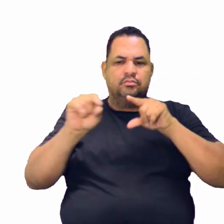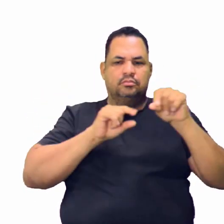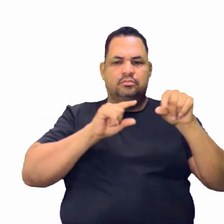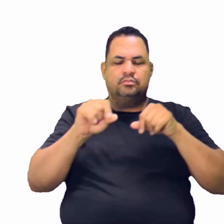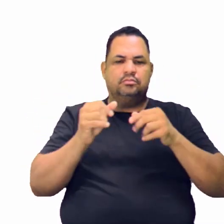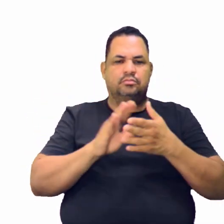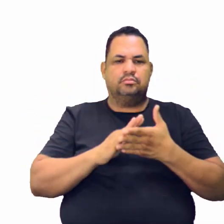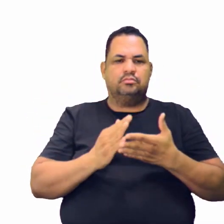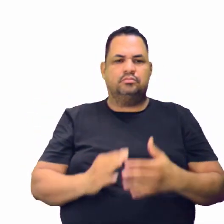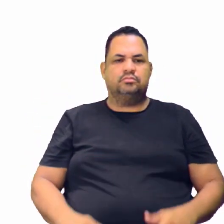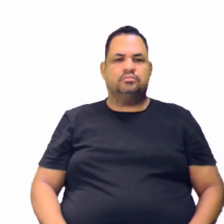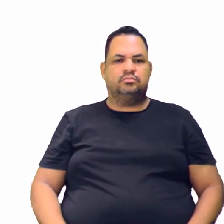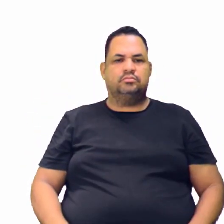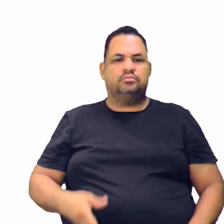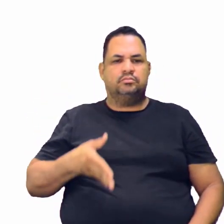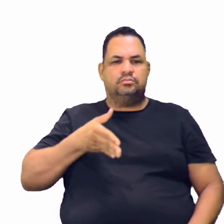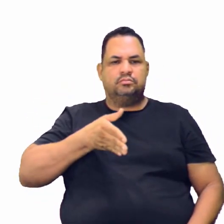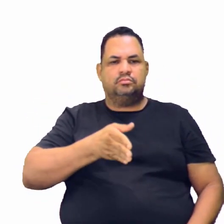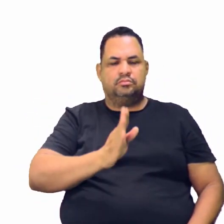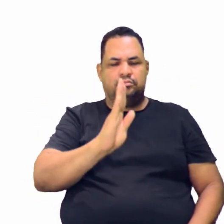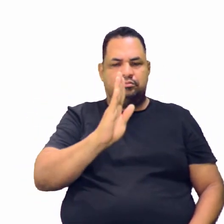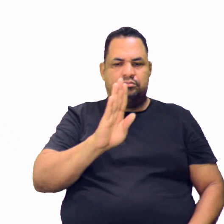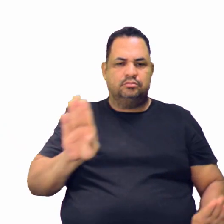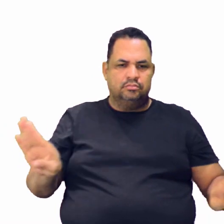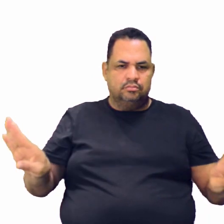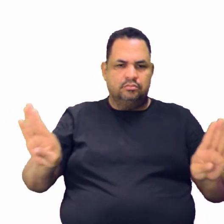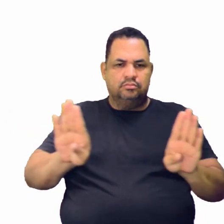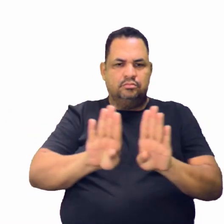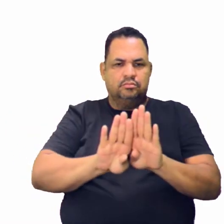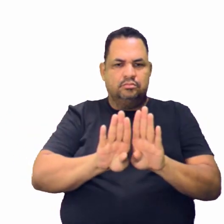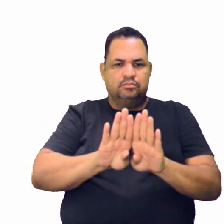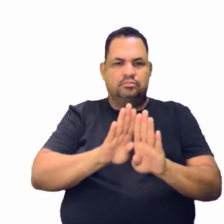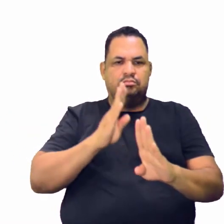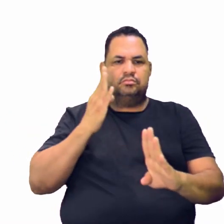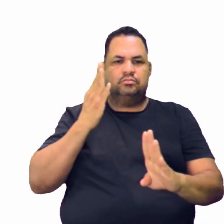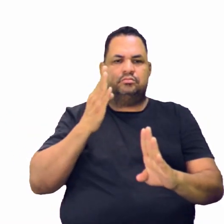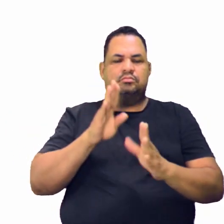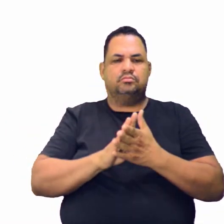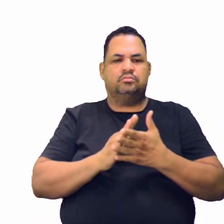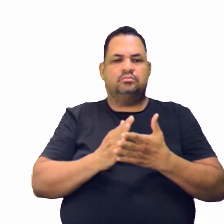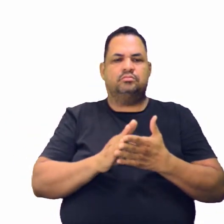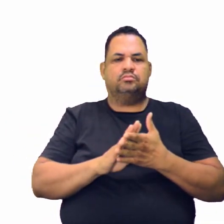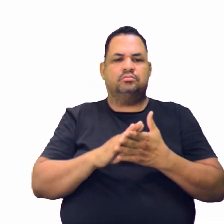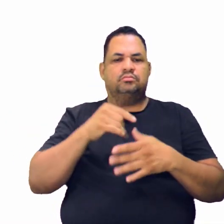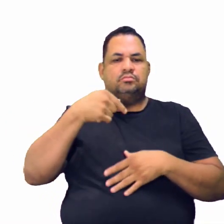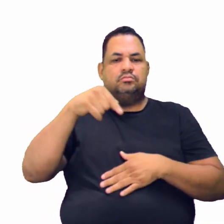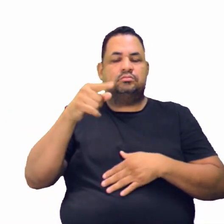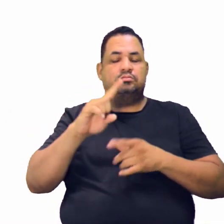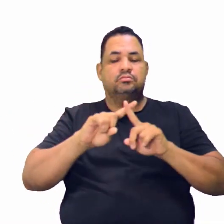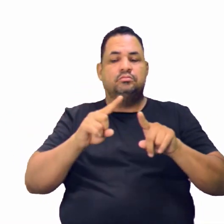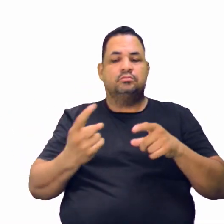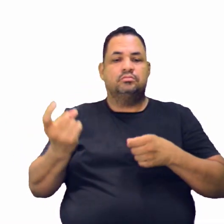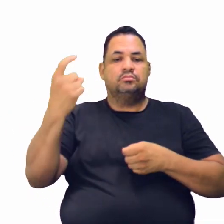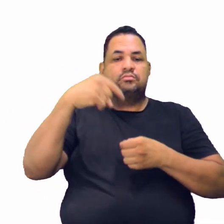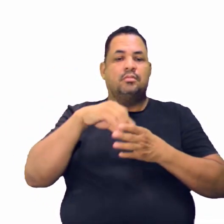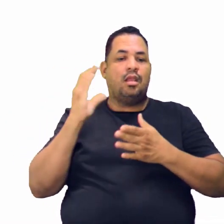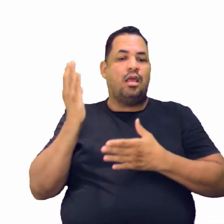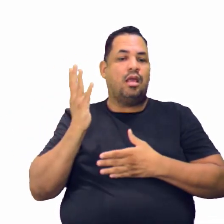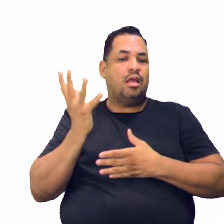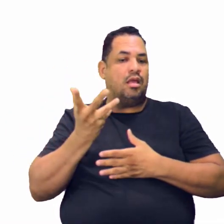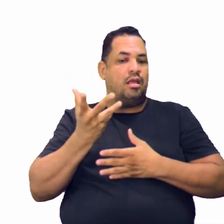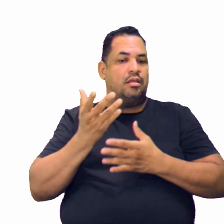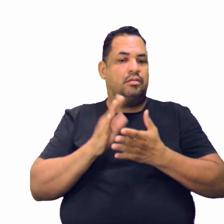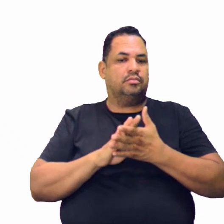Vamos ver aqui, ó. Entrei e fechei a porta. Ela saiu, mas voltará logo.